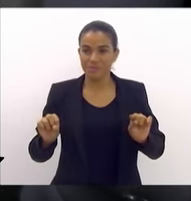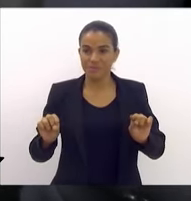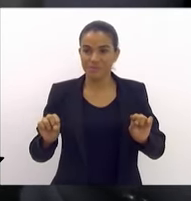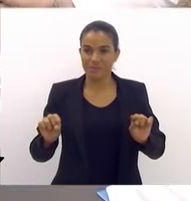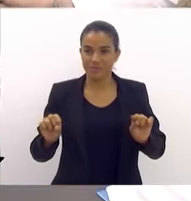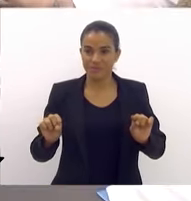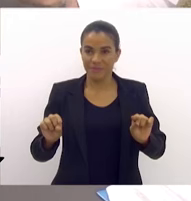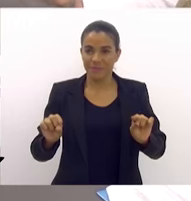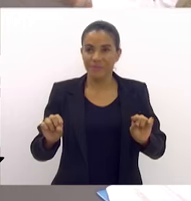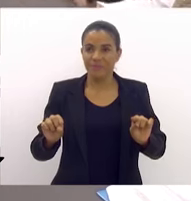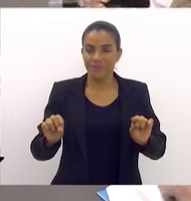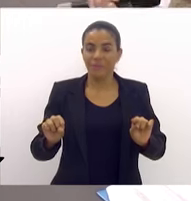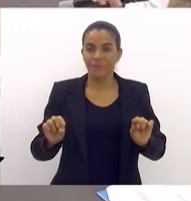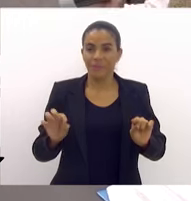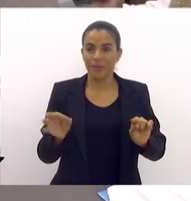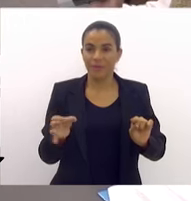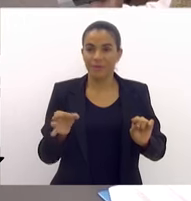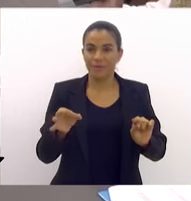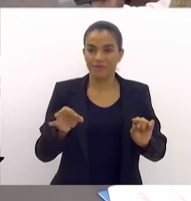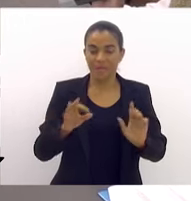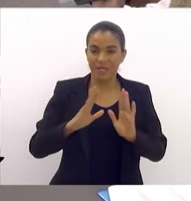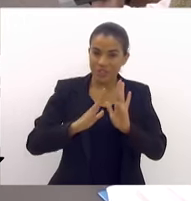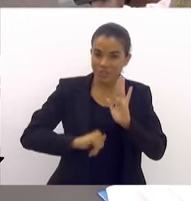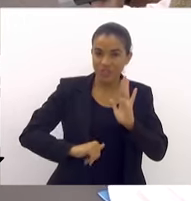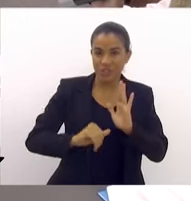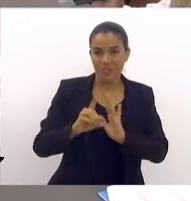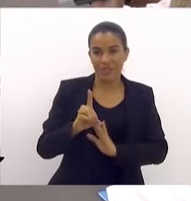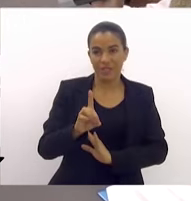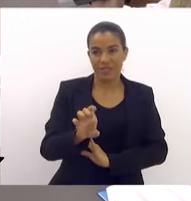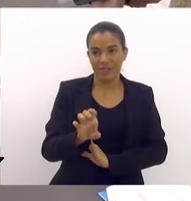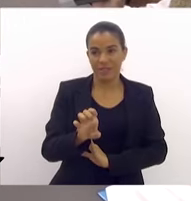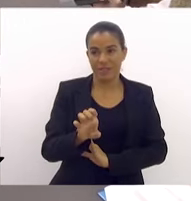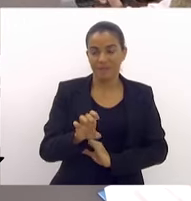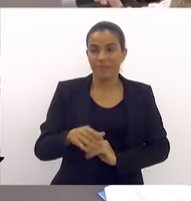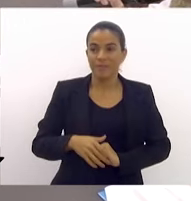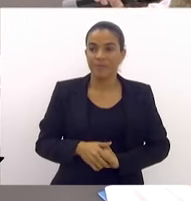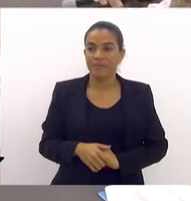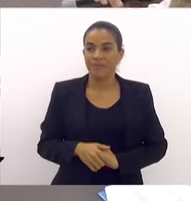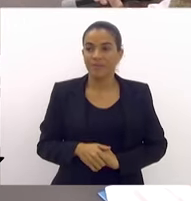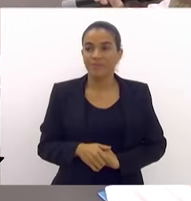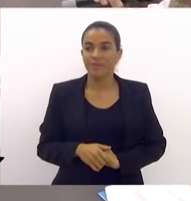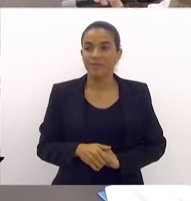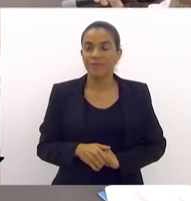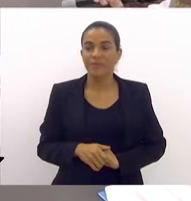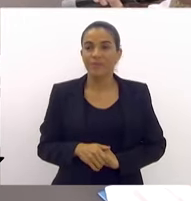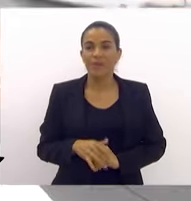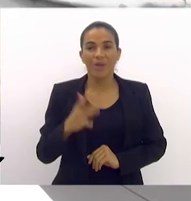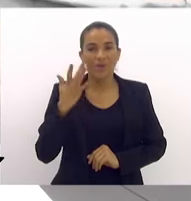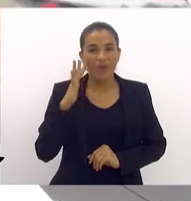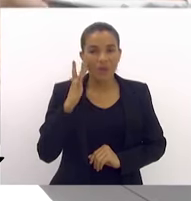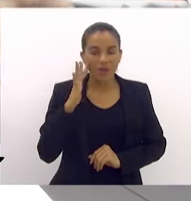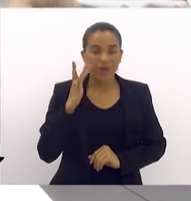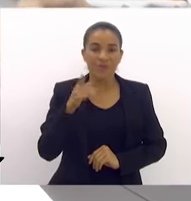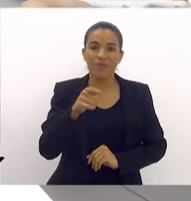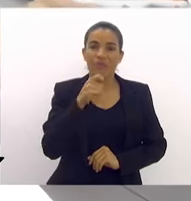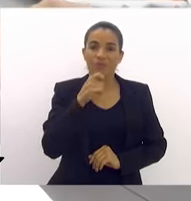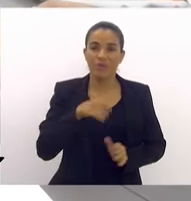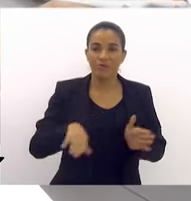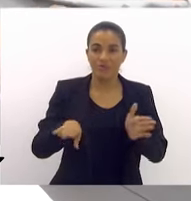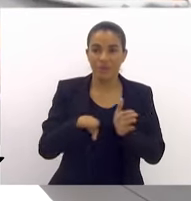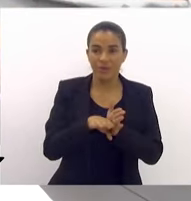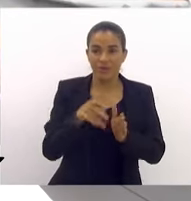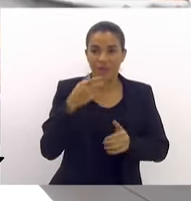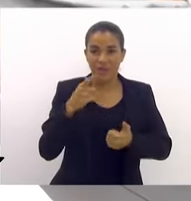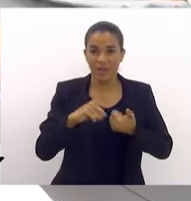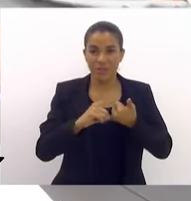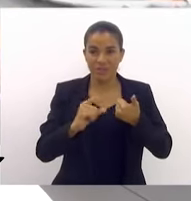Tem como verificar, está certo. Tem que tirar esse D aí. Deputada Célia, mais um outro. Eu acho que Vossa Excelência não tinha chegado ainda quando eu disse que esse